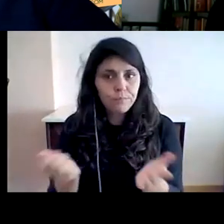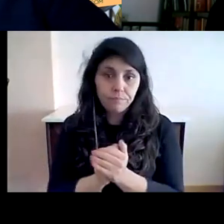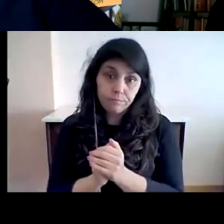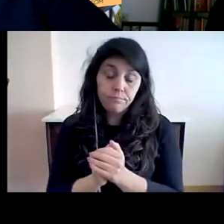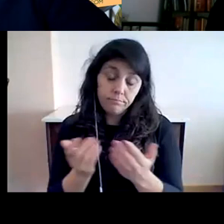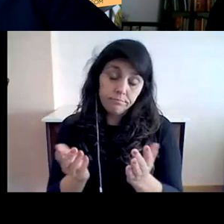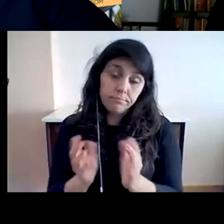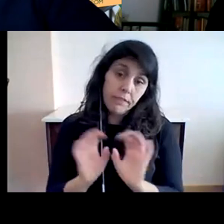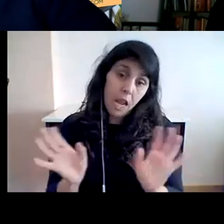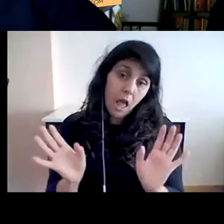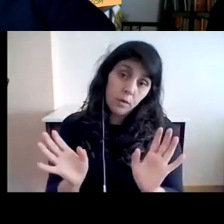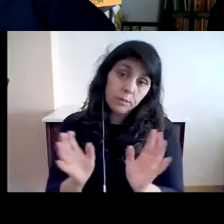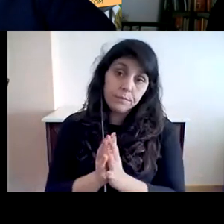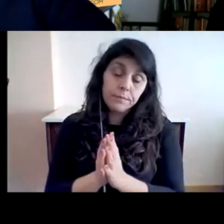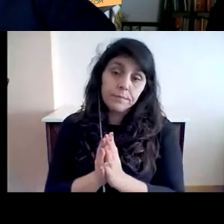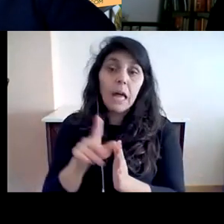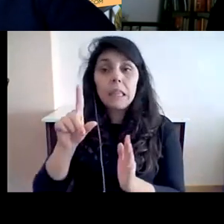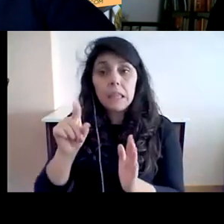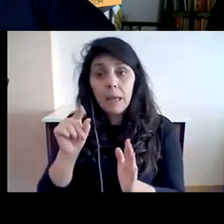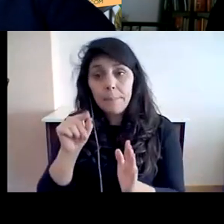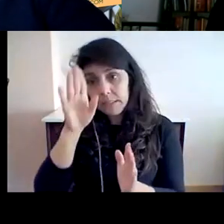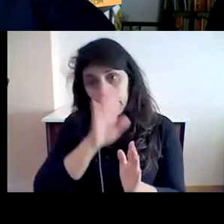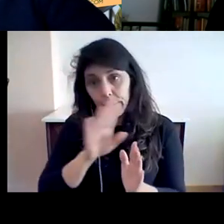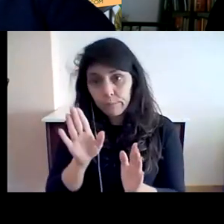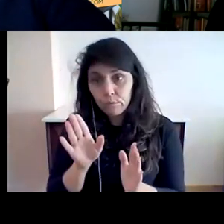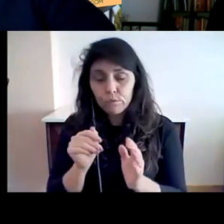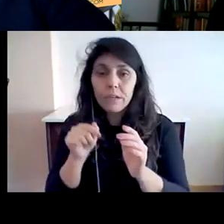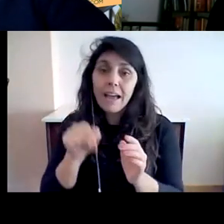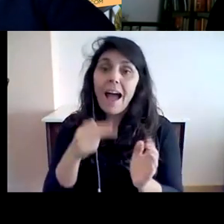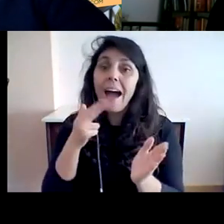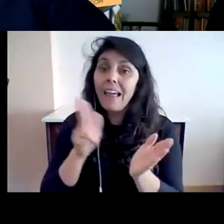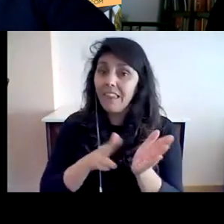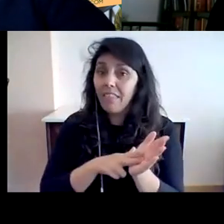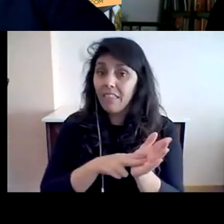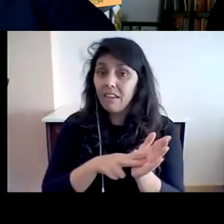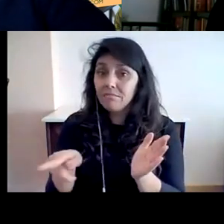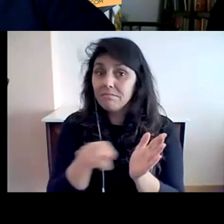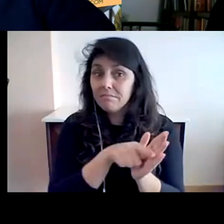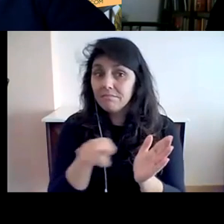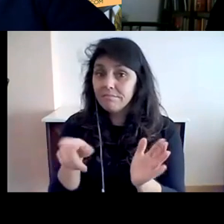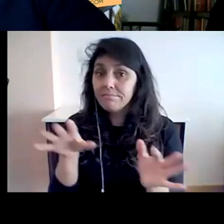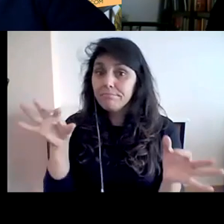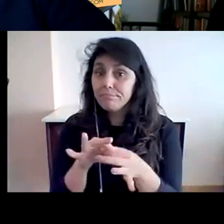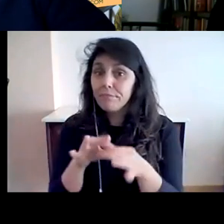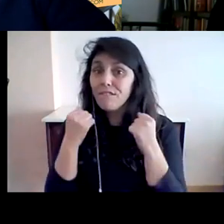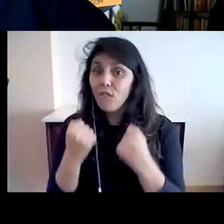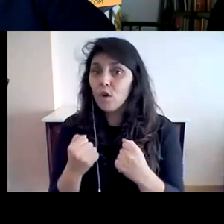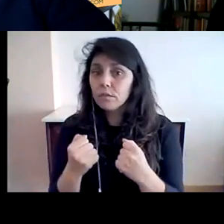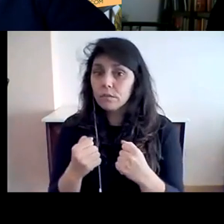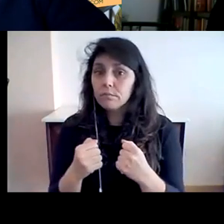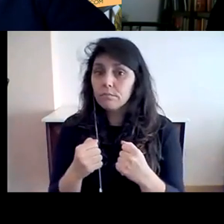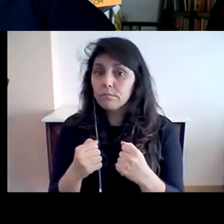considerar, claro que também sabemos que estas realidades, elas têm uma conexão muito forte